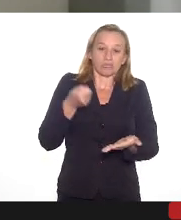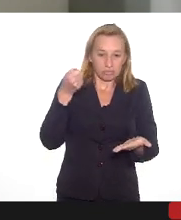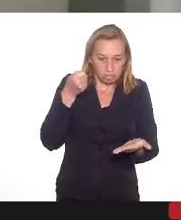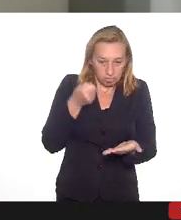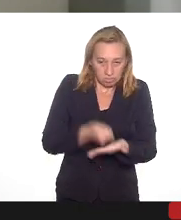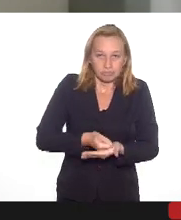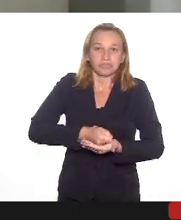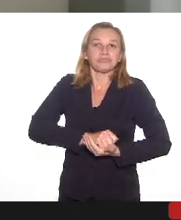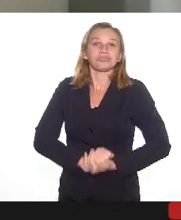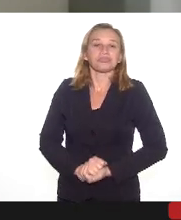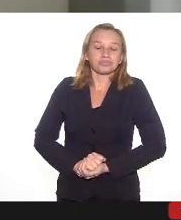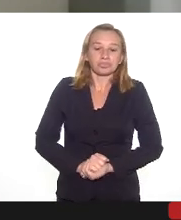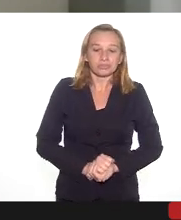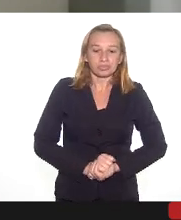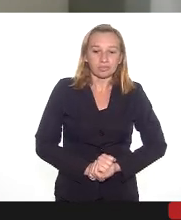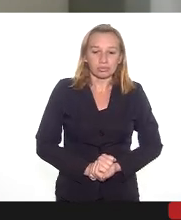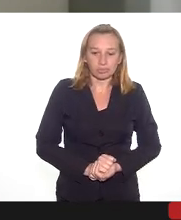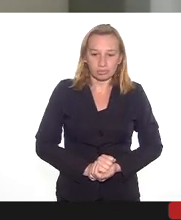cumpridas